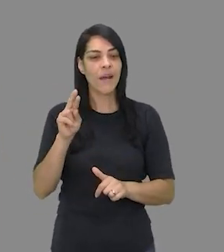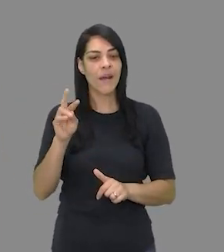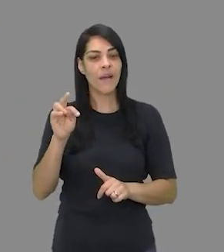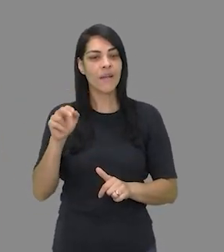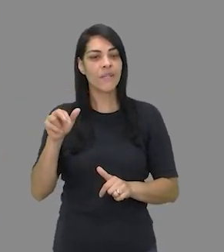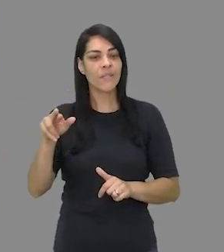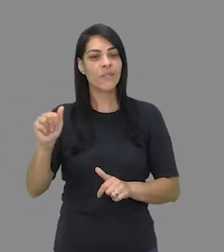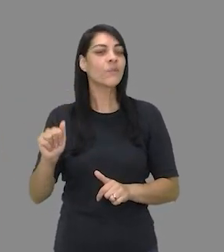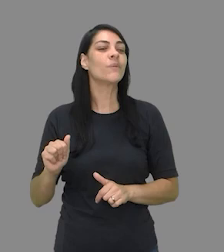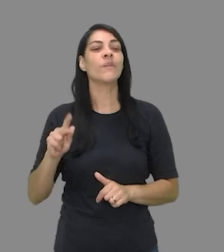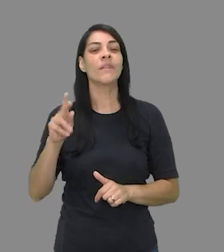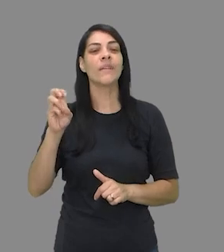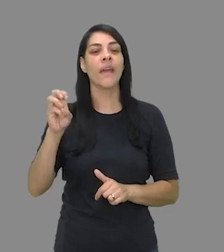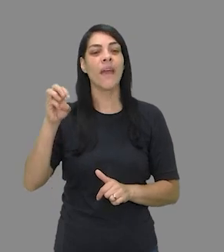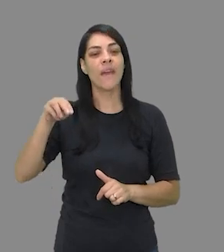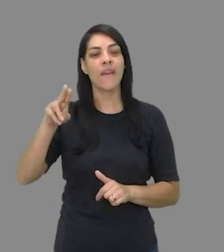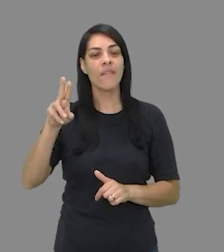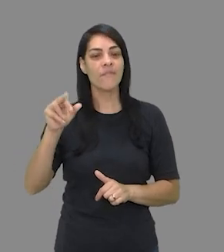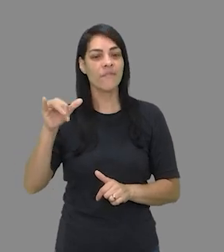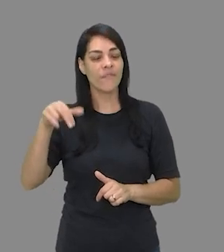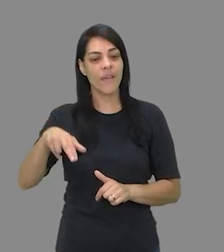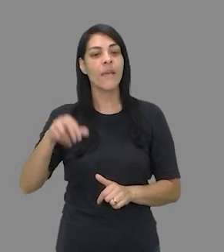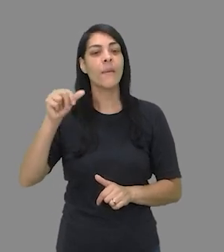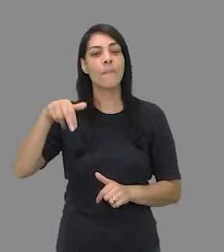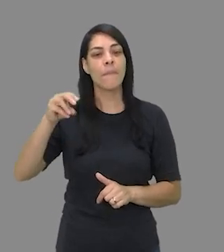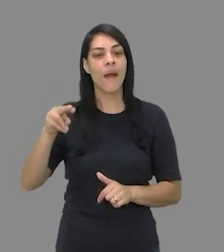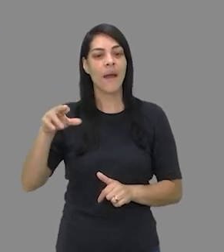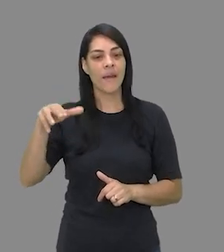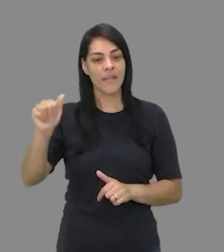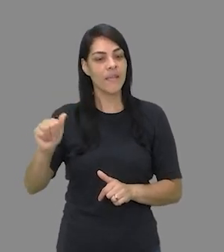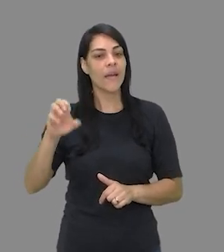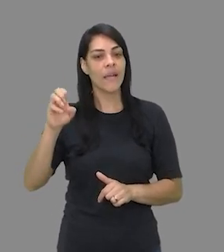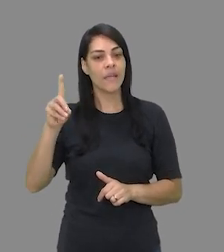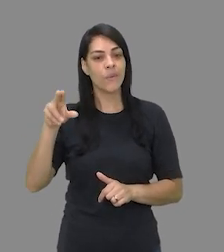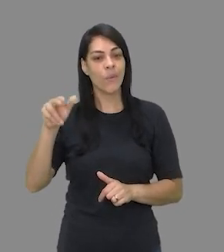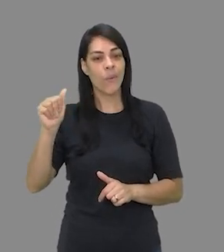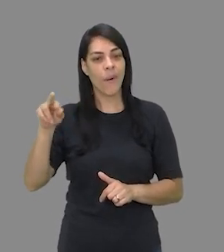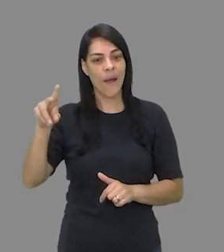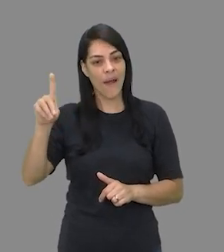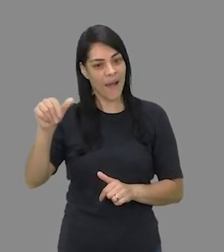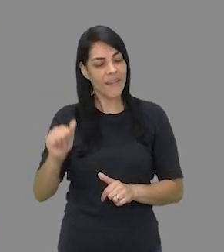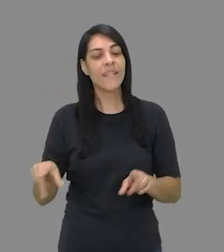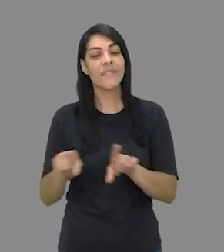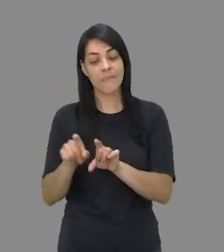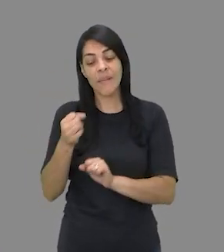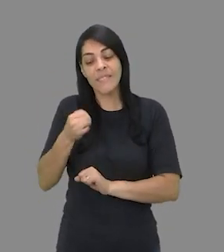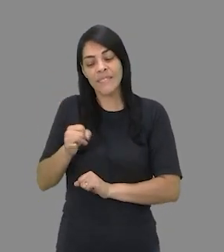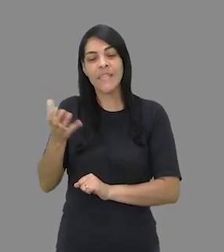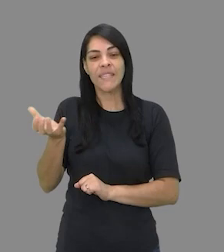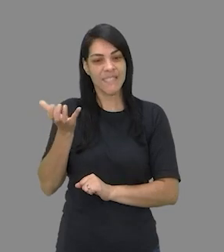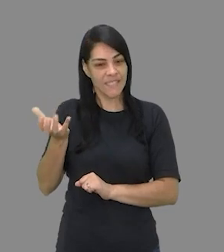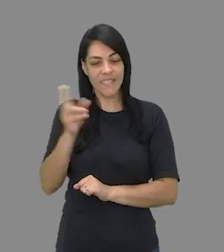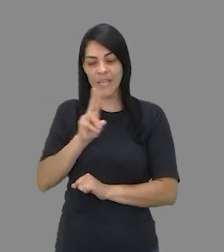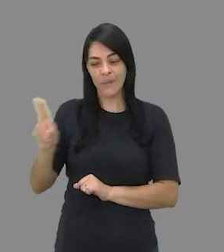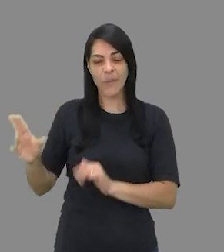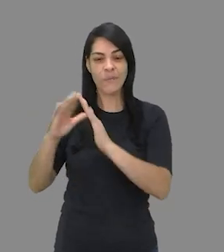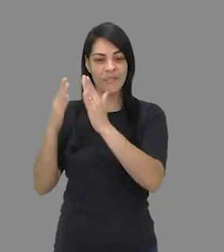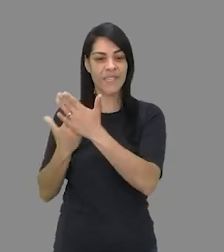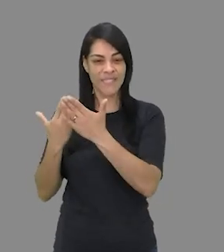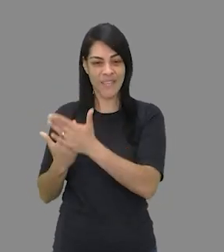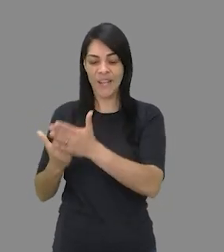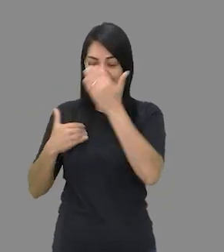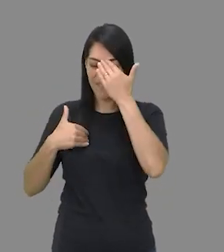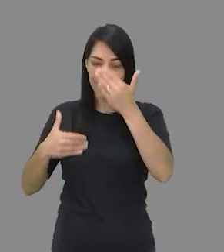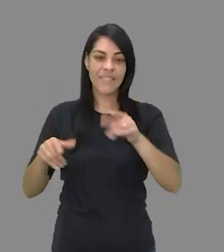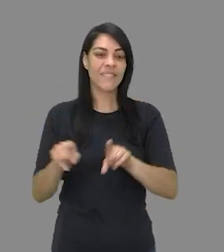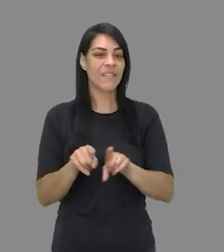Kevin, Maria Eduarda, Gustavo, Ana. Se vocês quiserem colocar o nome da escola de vocês, eu agradeço e vou falar